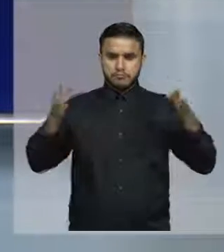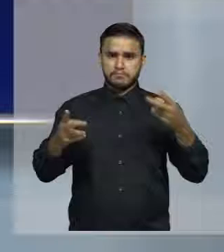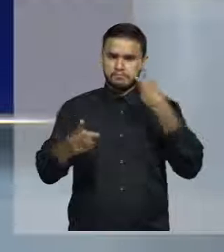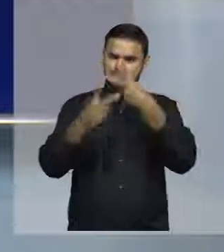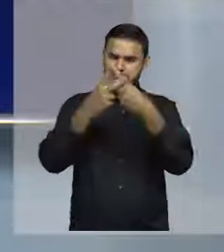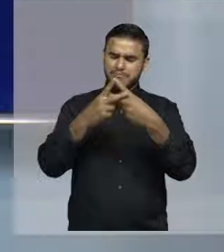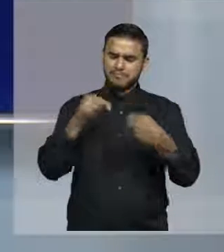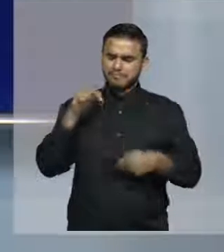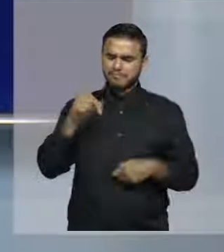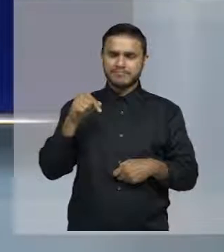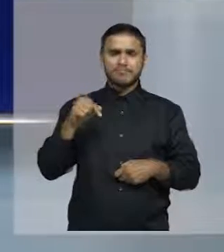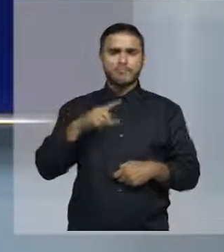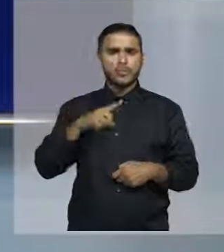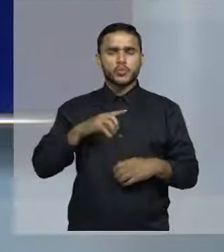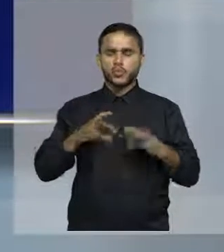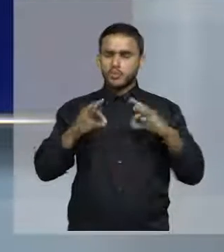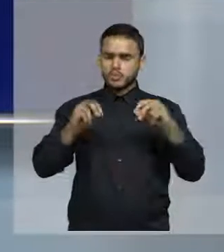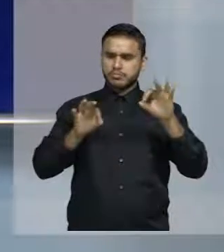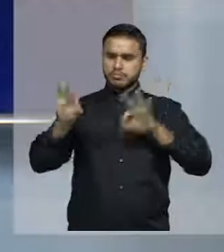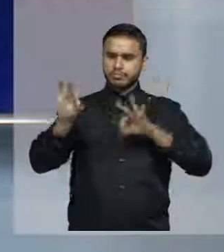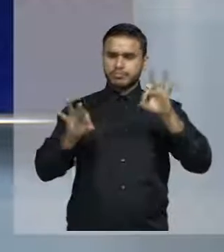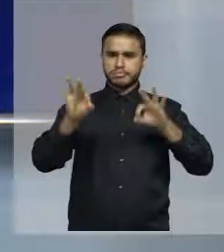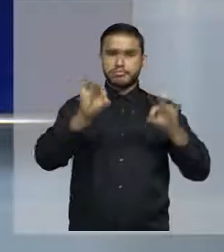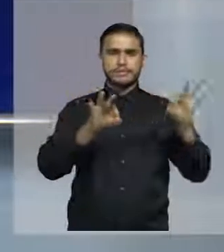penitenciário completamente